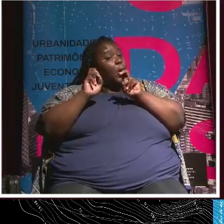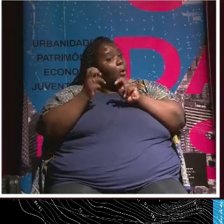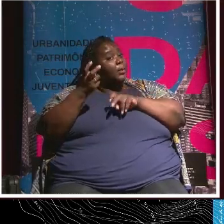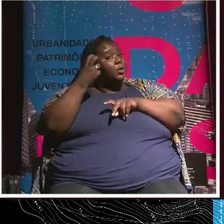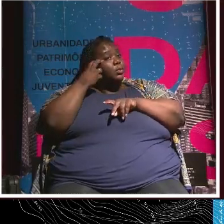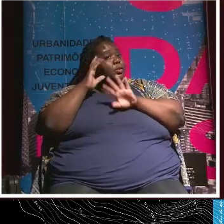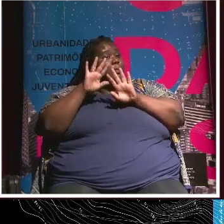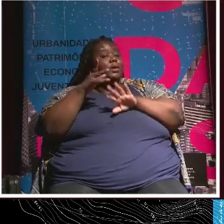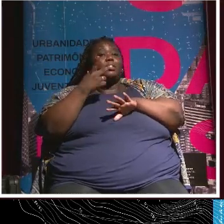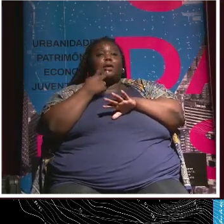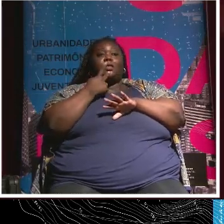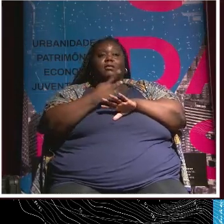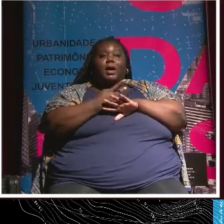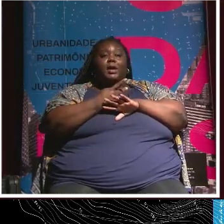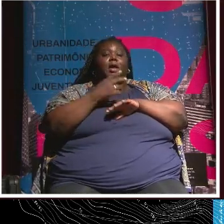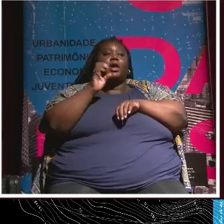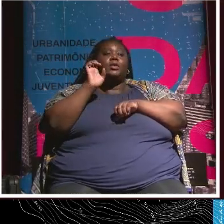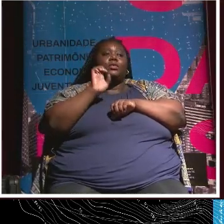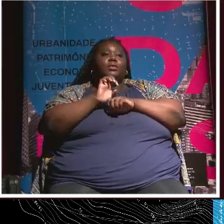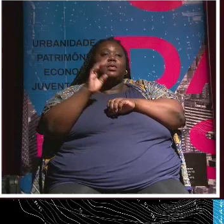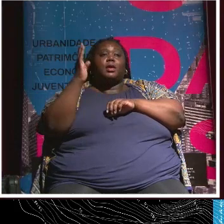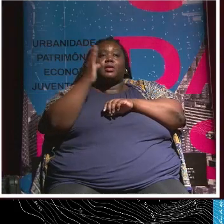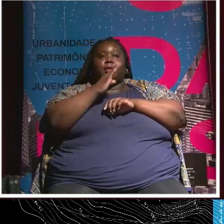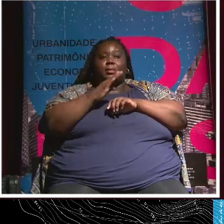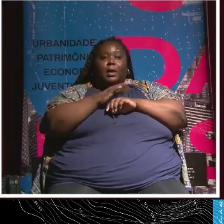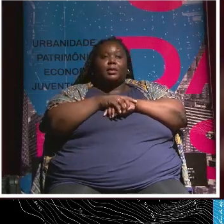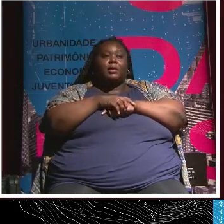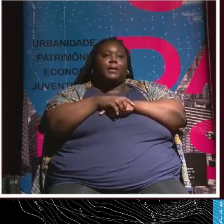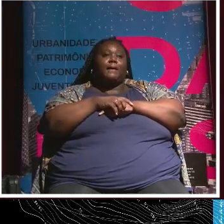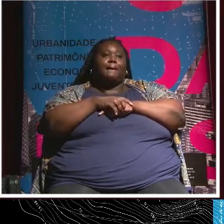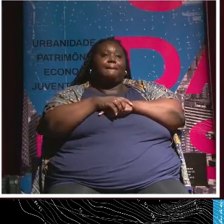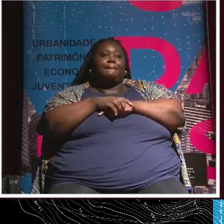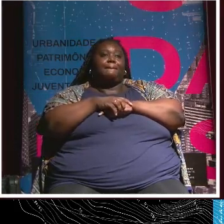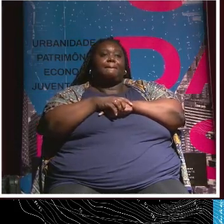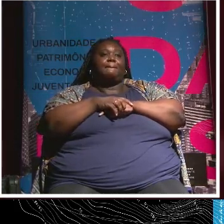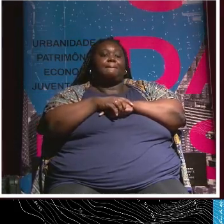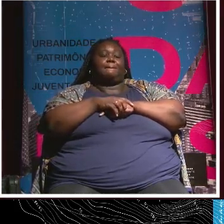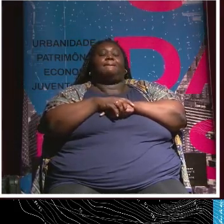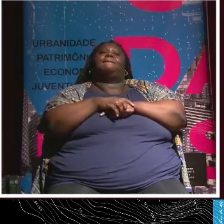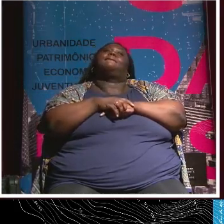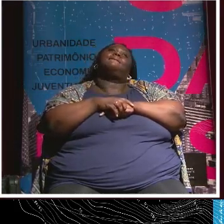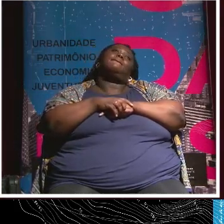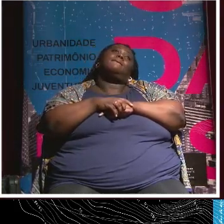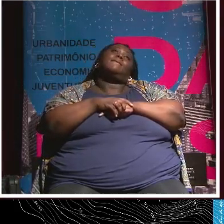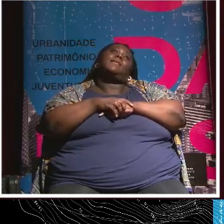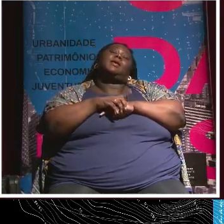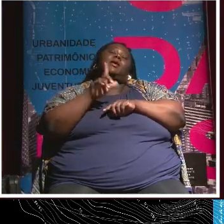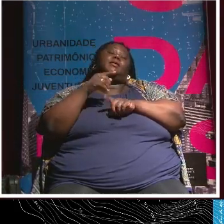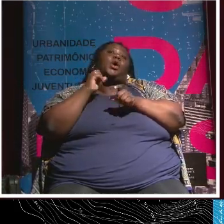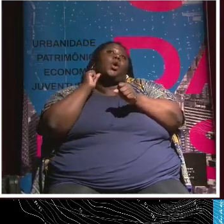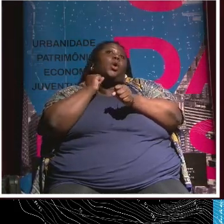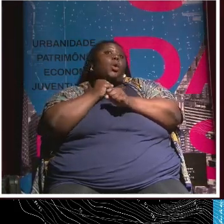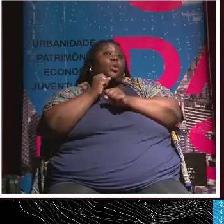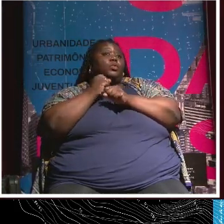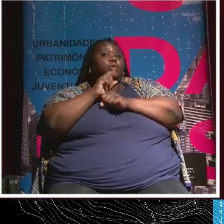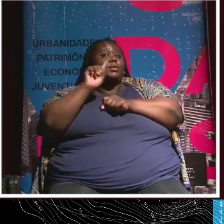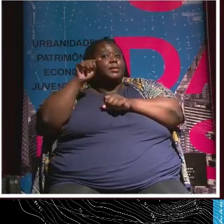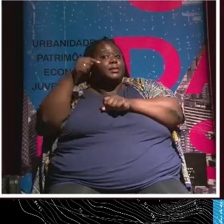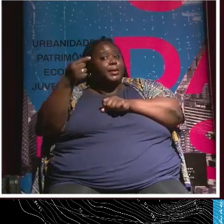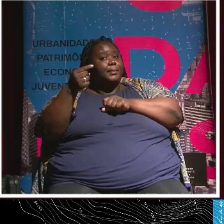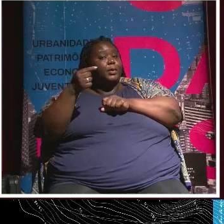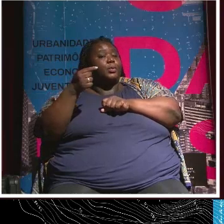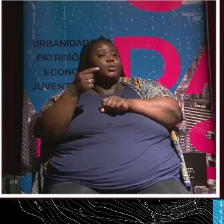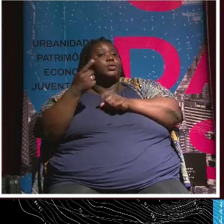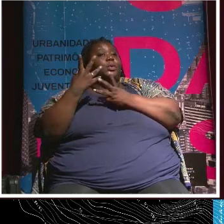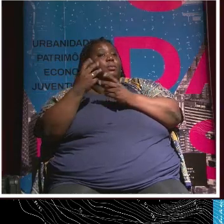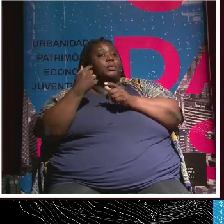estamos falando de um Estado brasileiro, numa federação incompleta, e de um Estado brasileiro que se reconstrói depois de uma grande